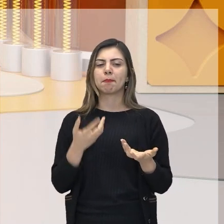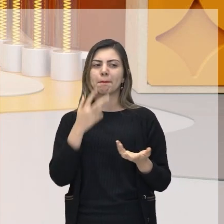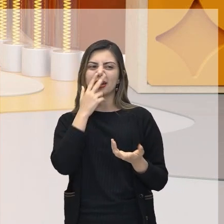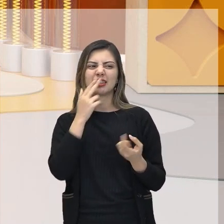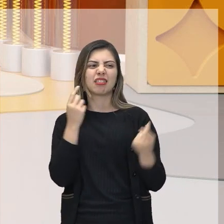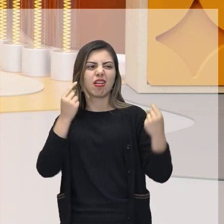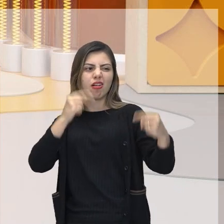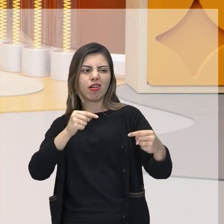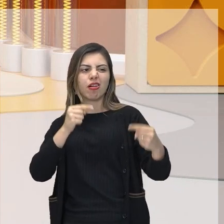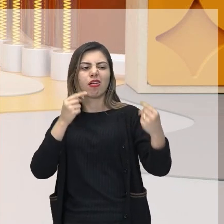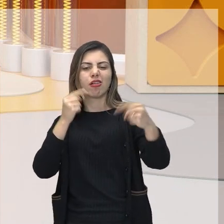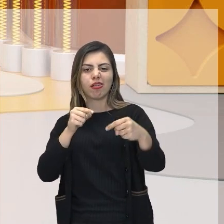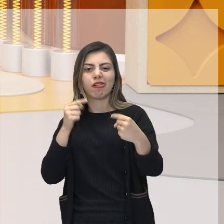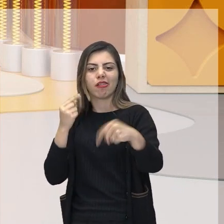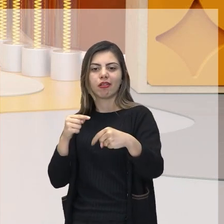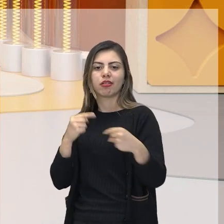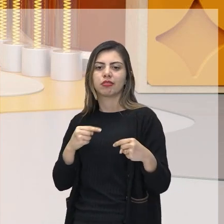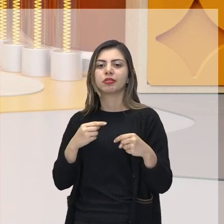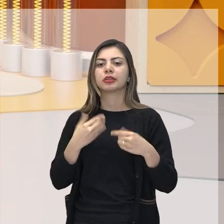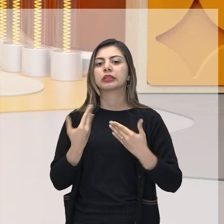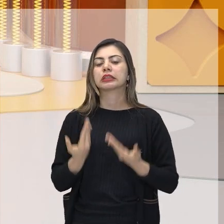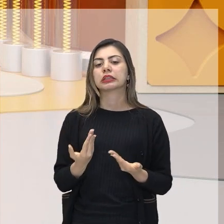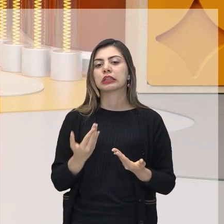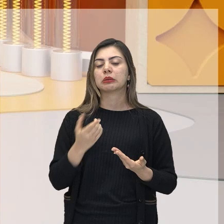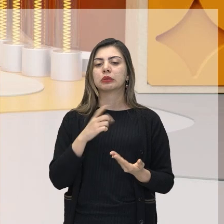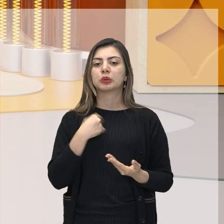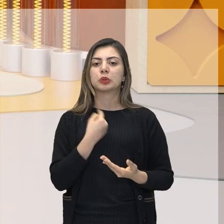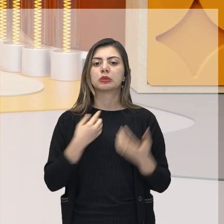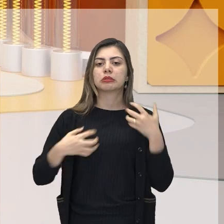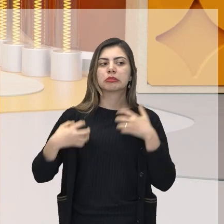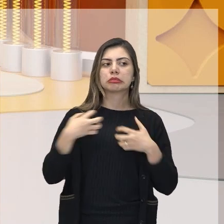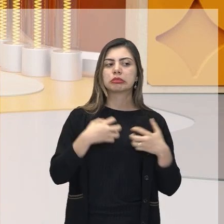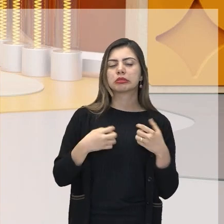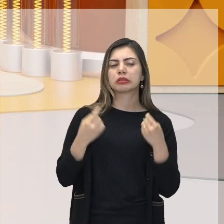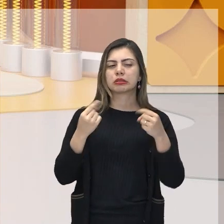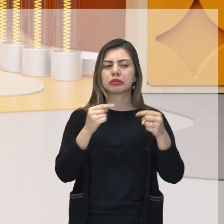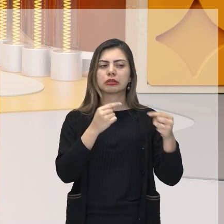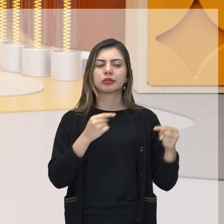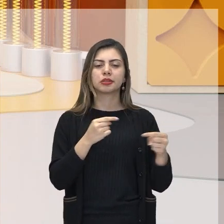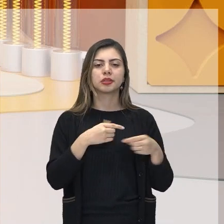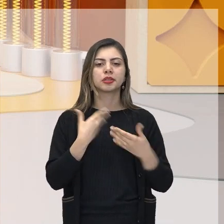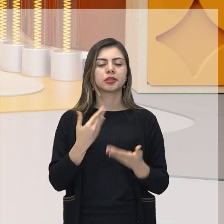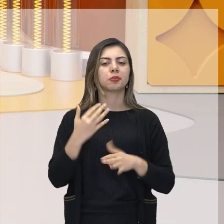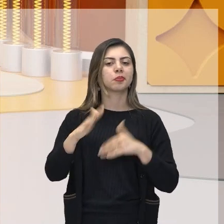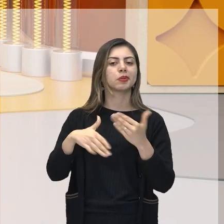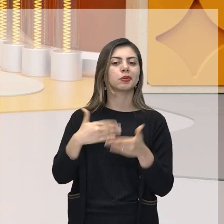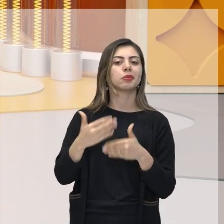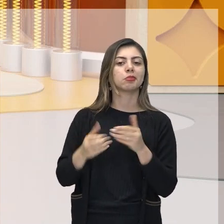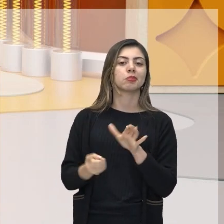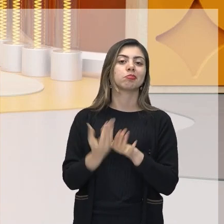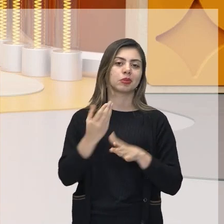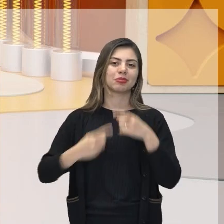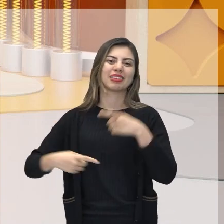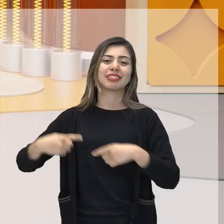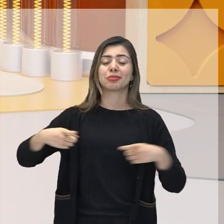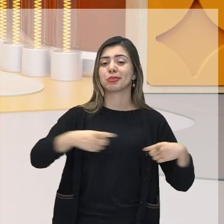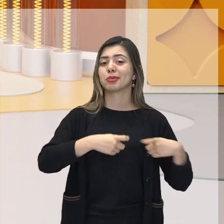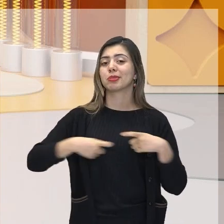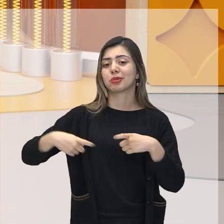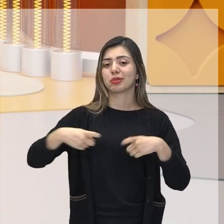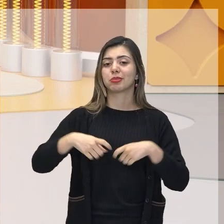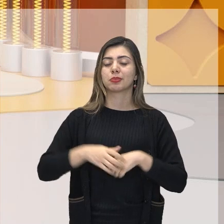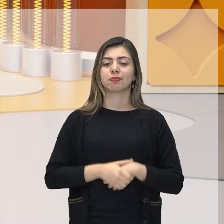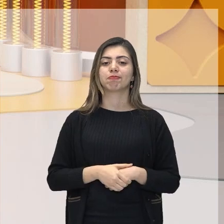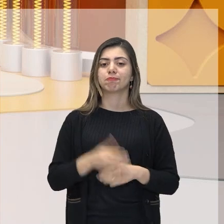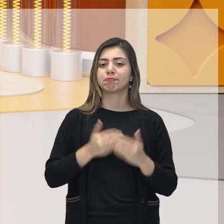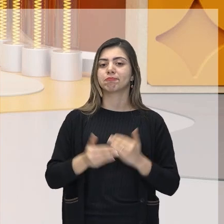rivalidades naquele momento, e essa animosidade, por assim dizer, vai desencadear em um conflito armado.